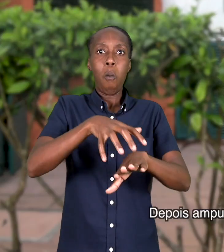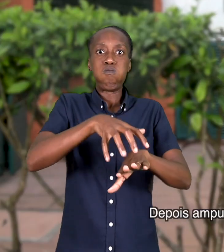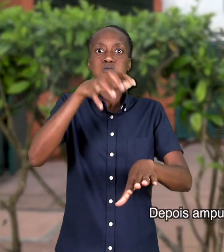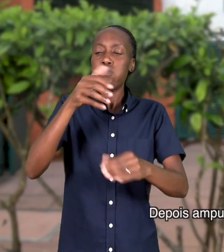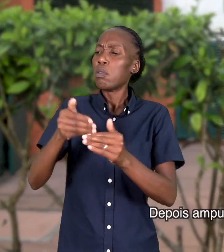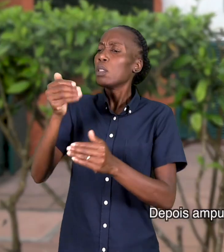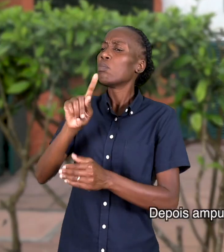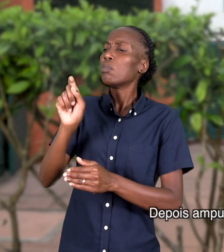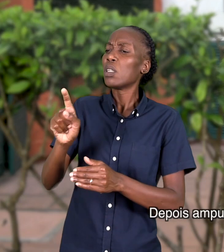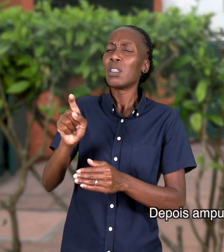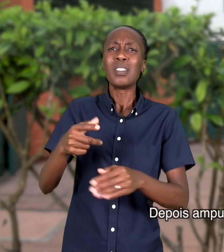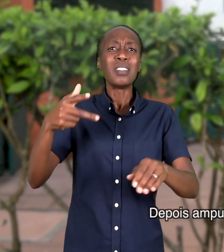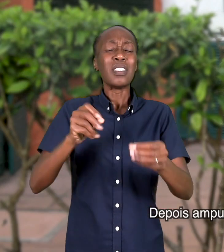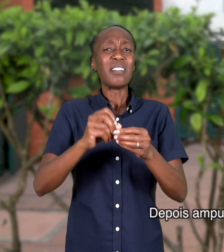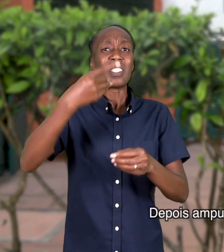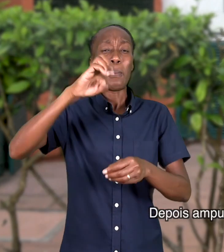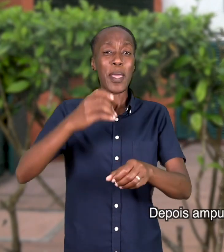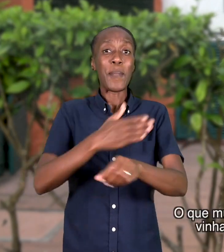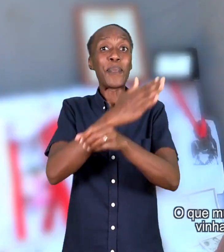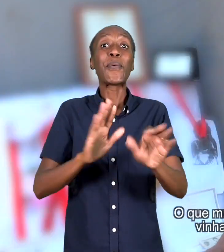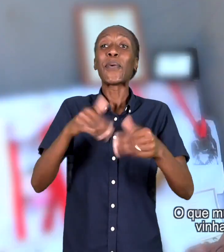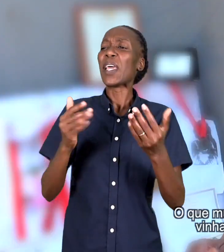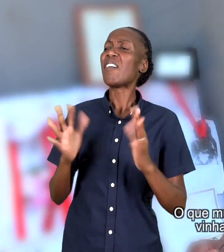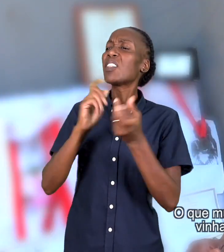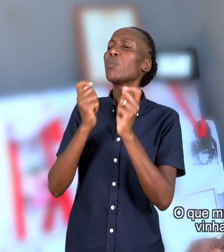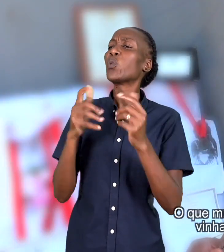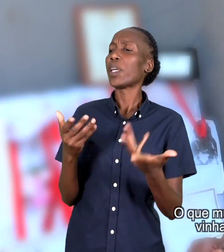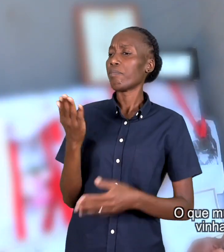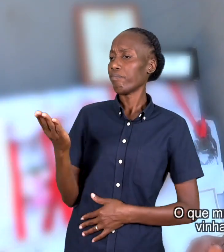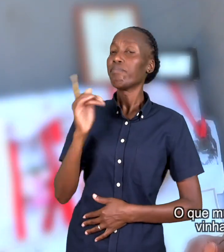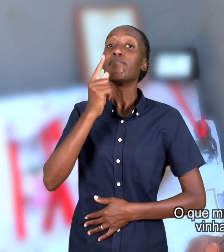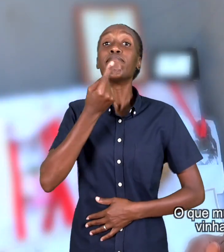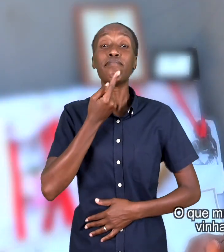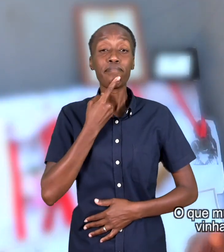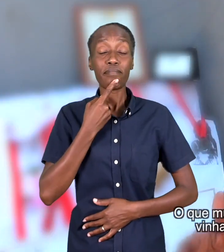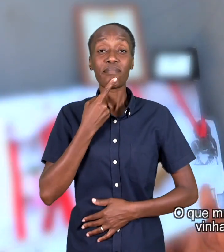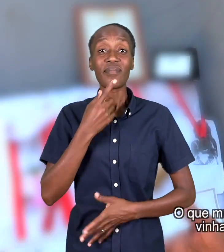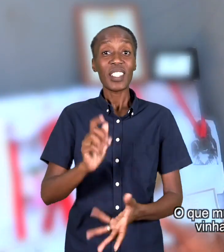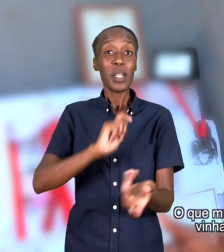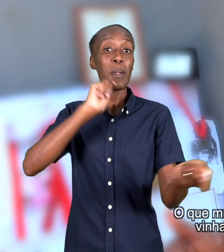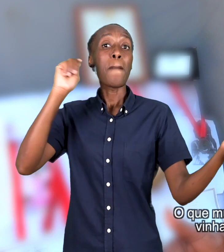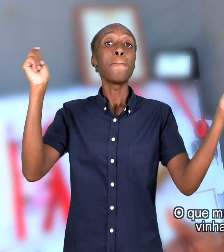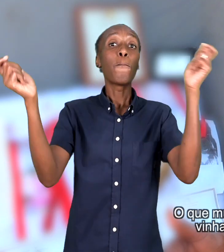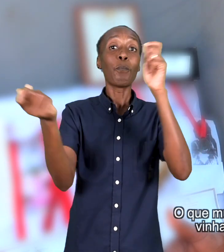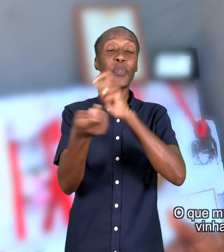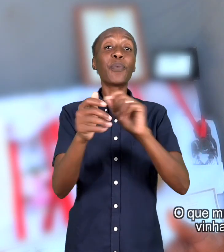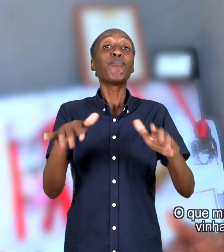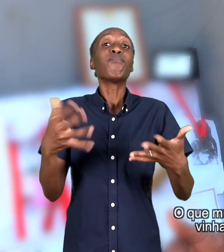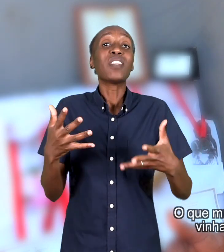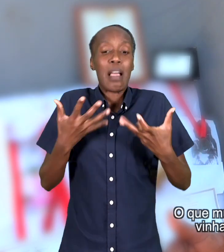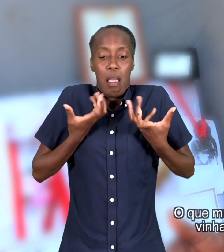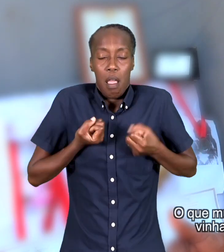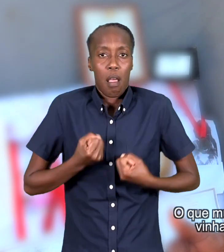Depois da amputação, o que mudou na sua vida? O que mudou são as atividades que eu vinha